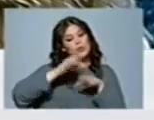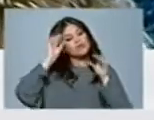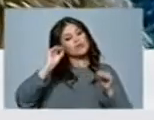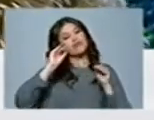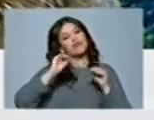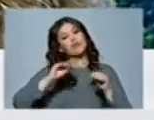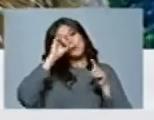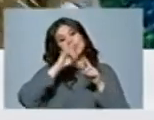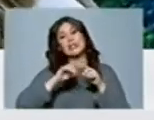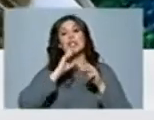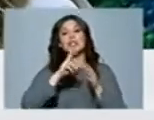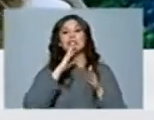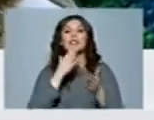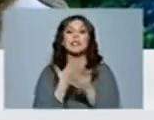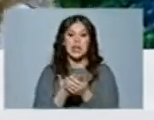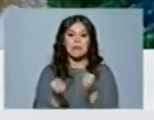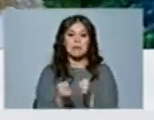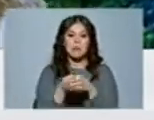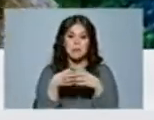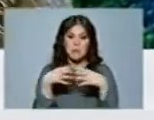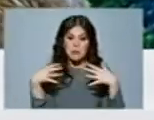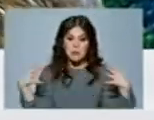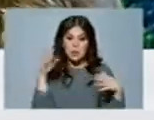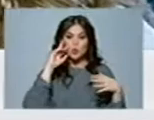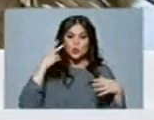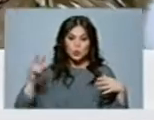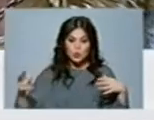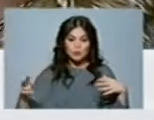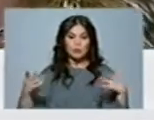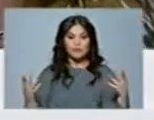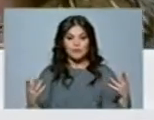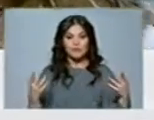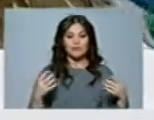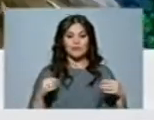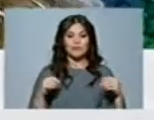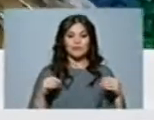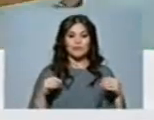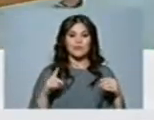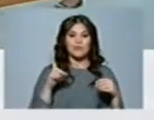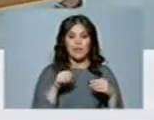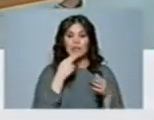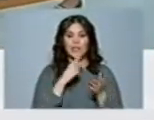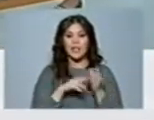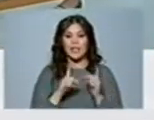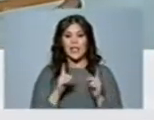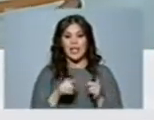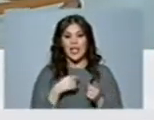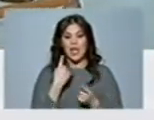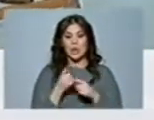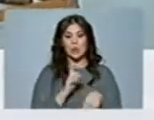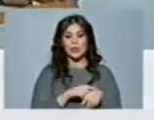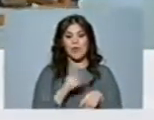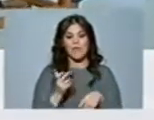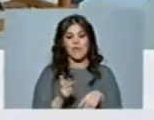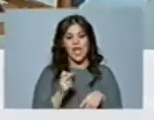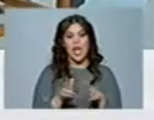momento, conseguir dar resposta ao crescimento que está a haver de turismo. Então, são grandes exponencial. Vai demorar algum tempo, não é? Não podemos